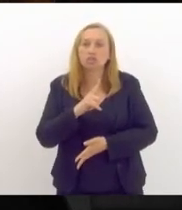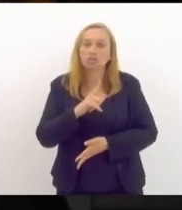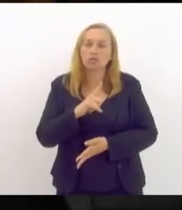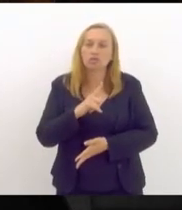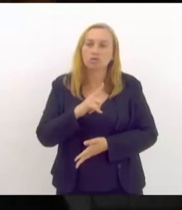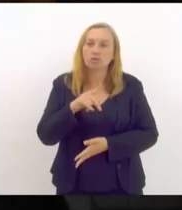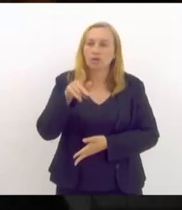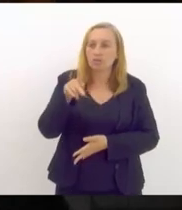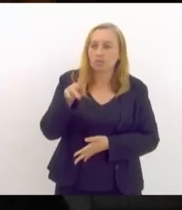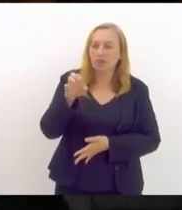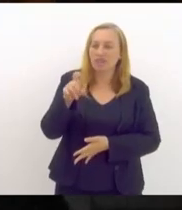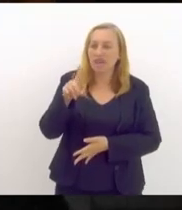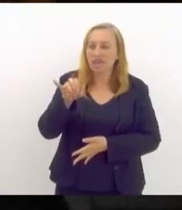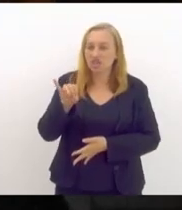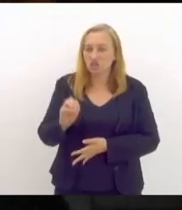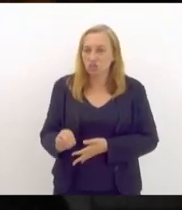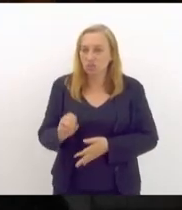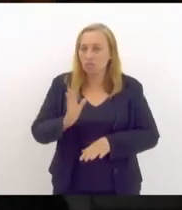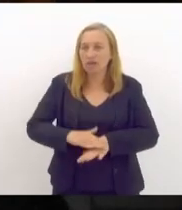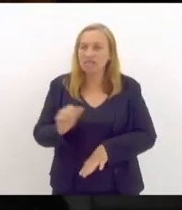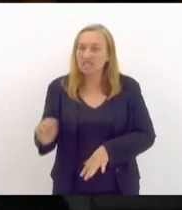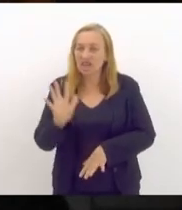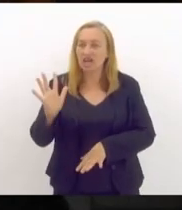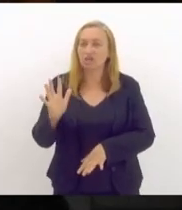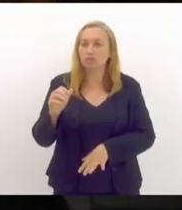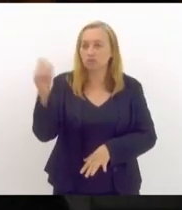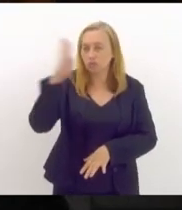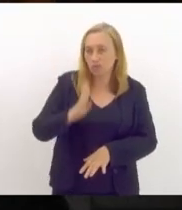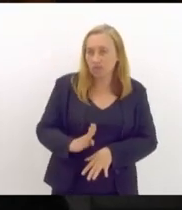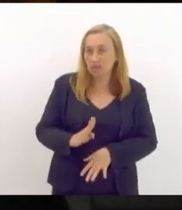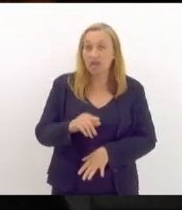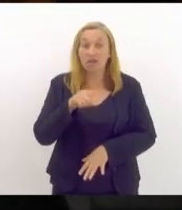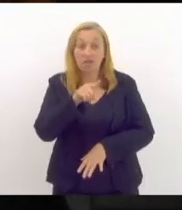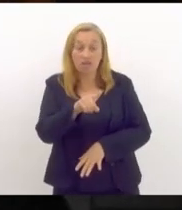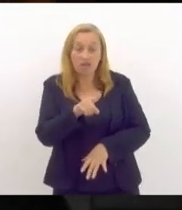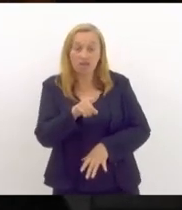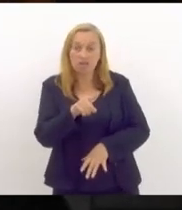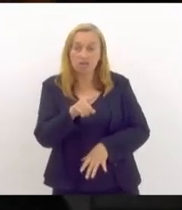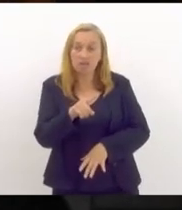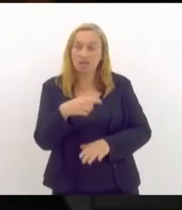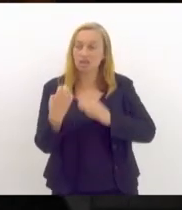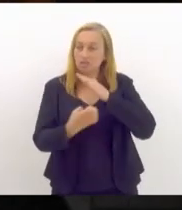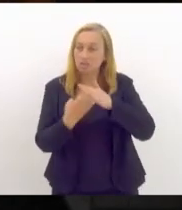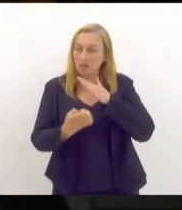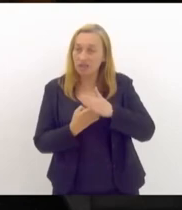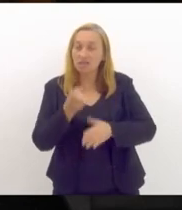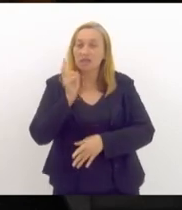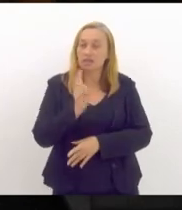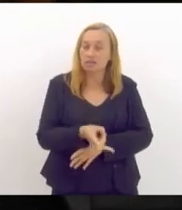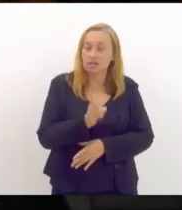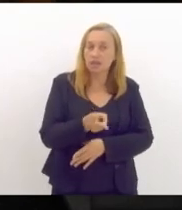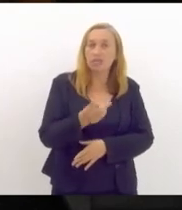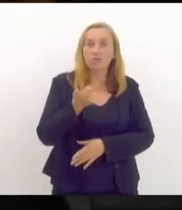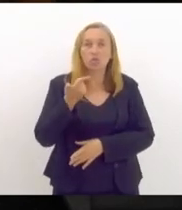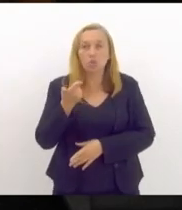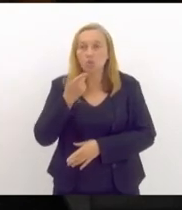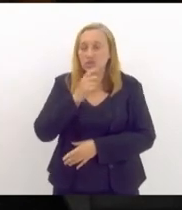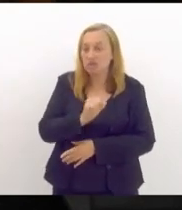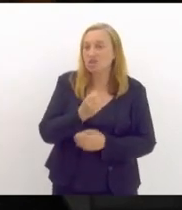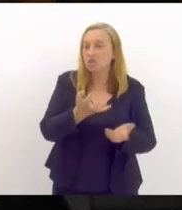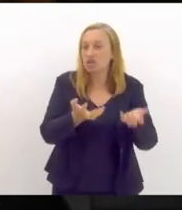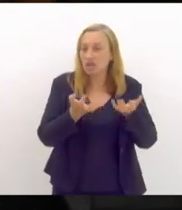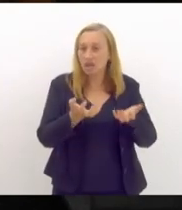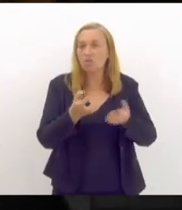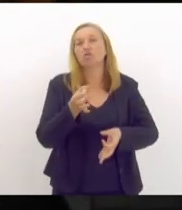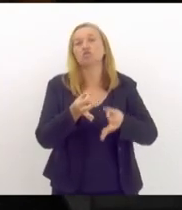mais caros do Brasil e essa concessionária sempre consegue o que quer